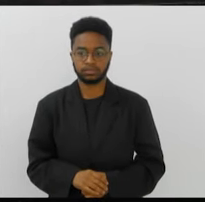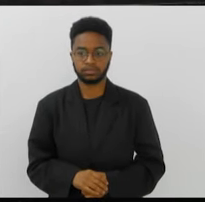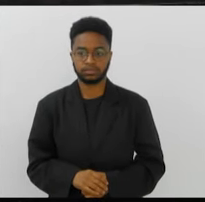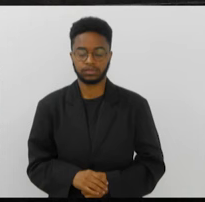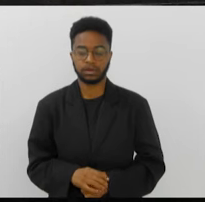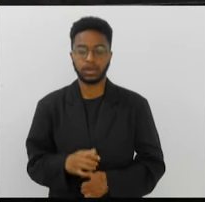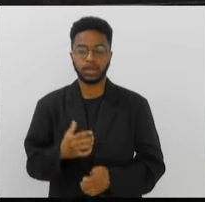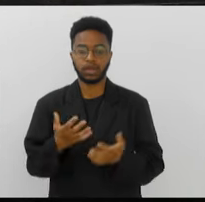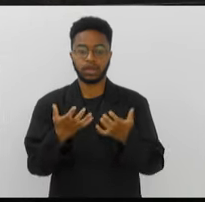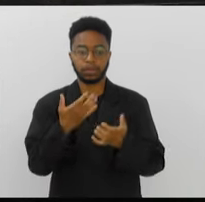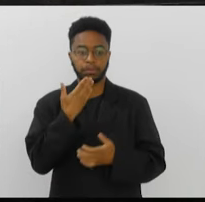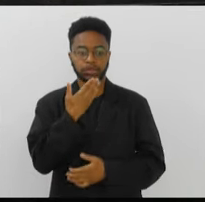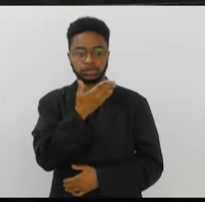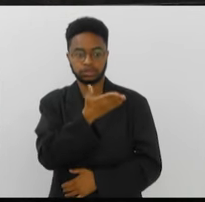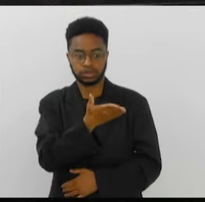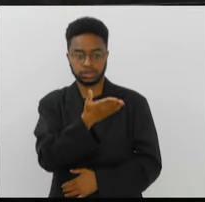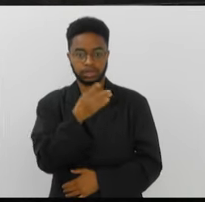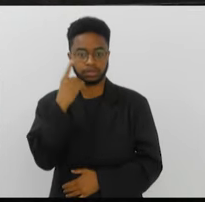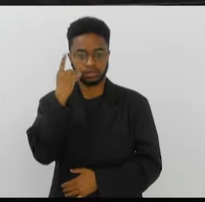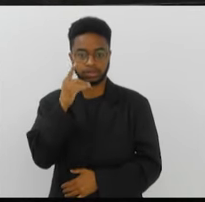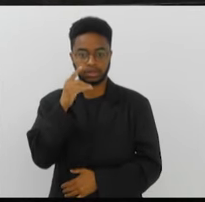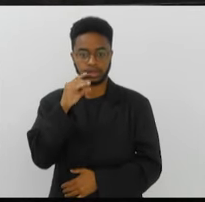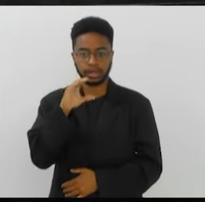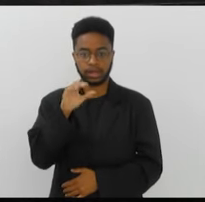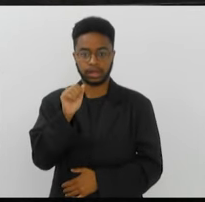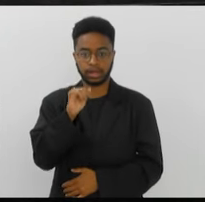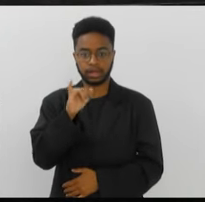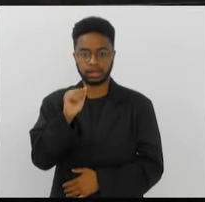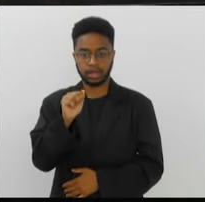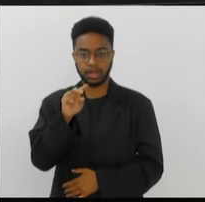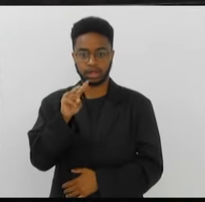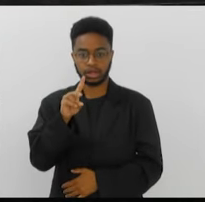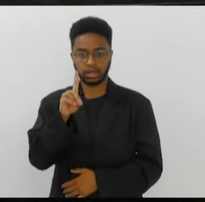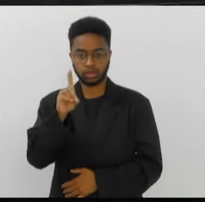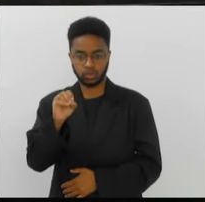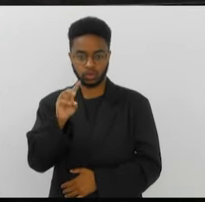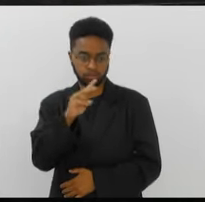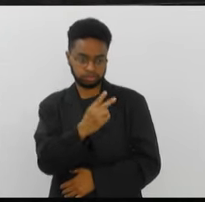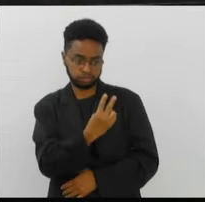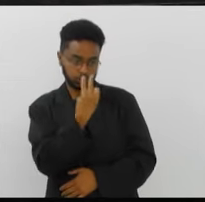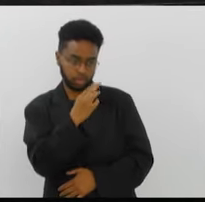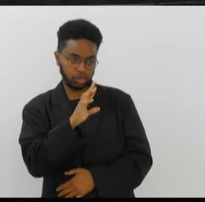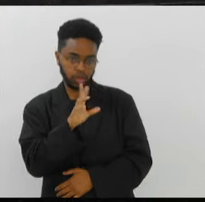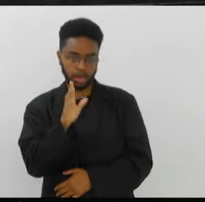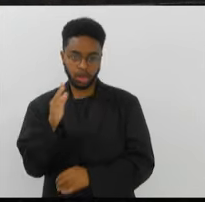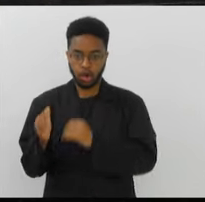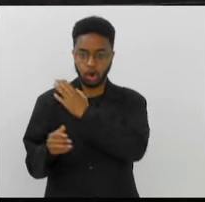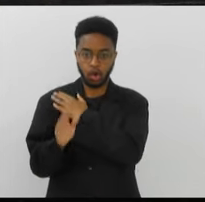Gostaria que o senhor ficasse de frente para mim e não de costas.